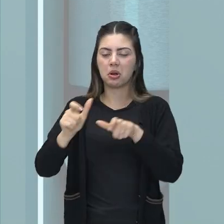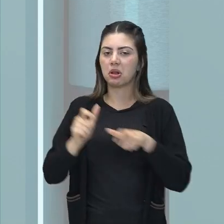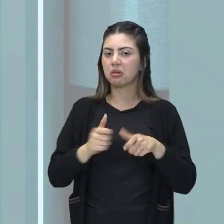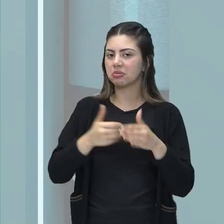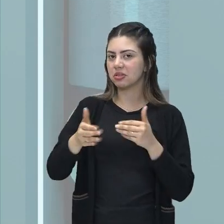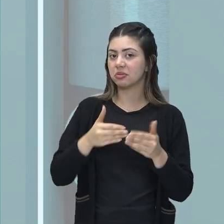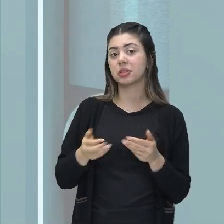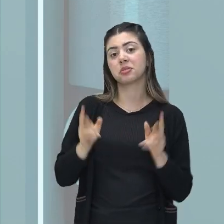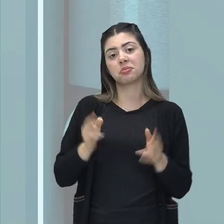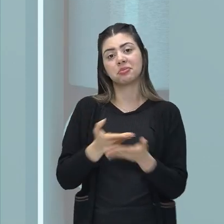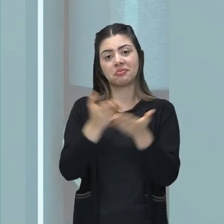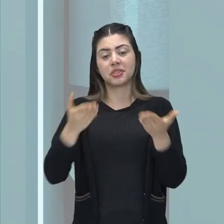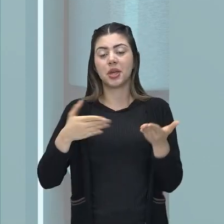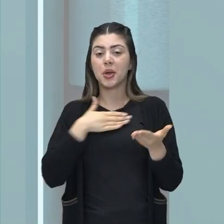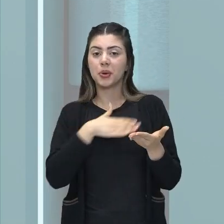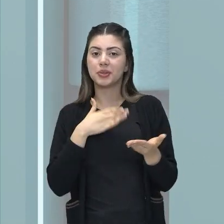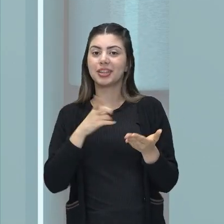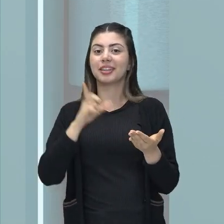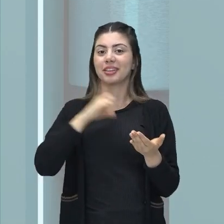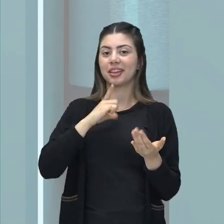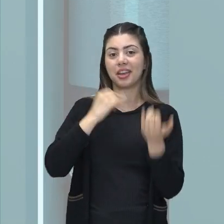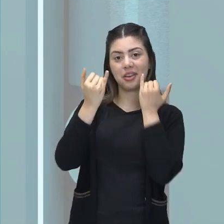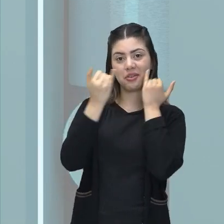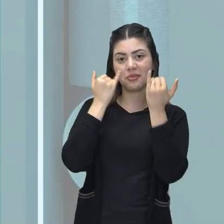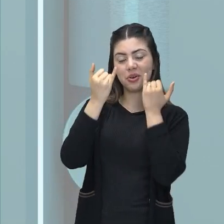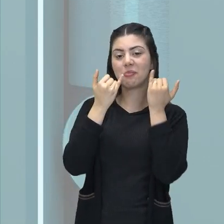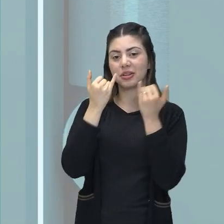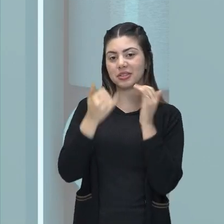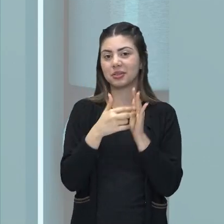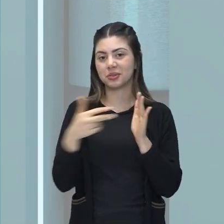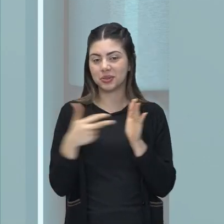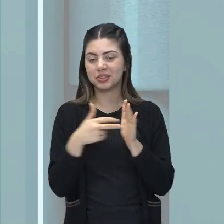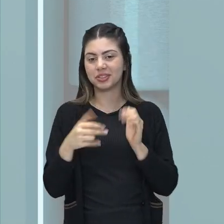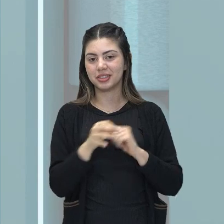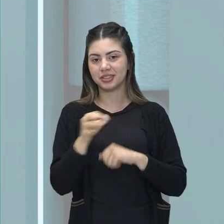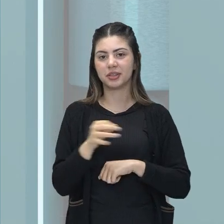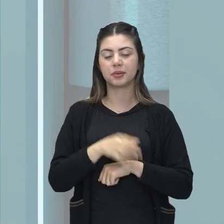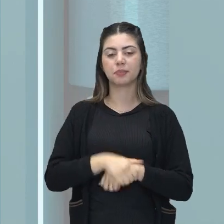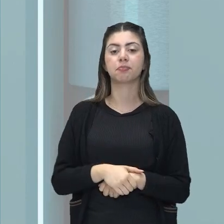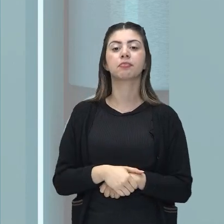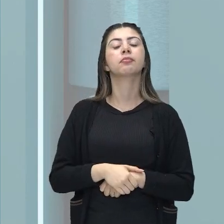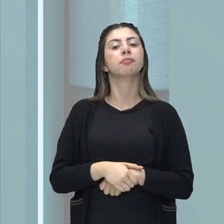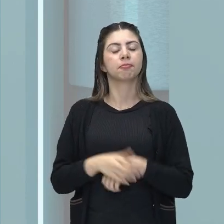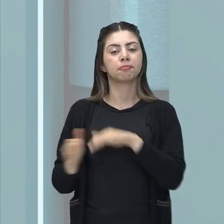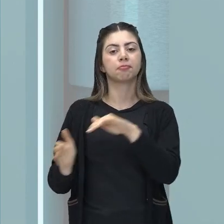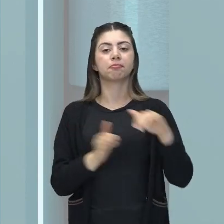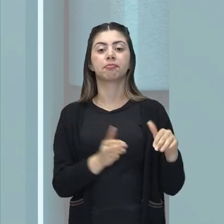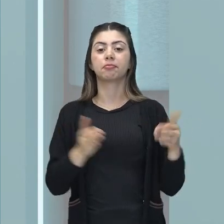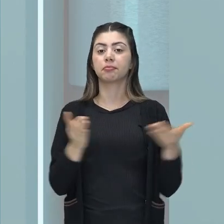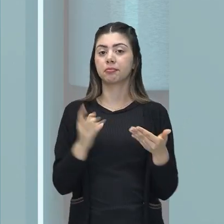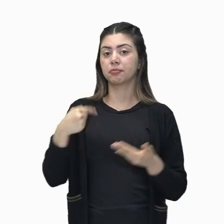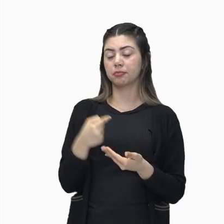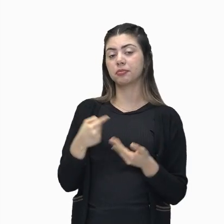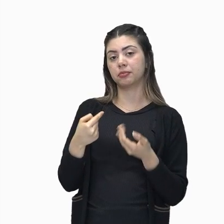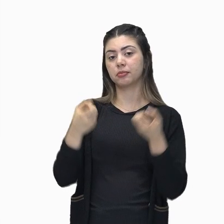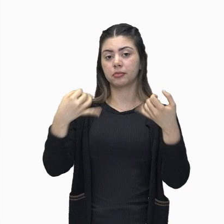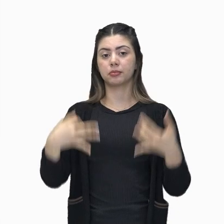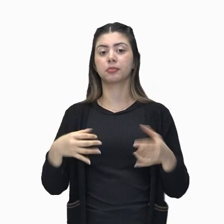que tenham gostado aí das nossas notícias por intermédio do nosso podcast. Agora falando um pouquinho sobre o podcast